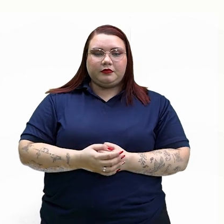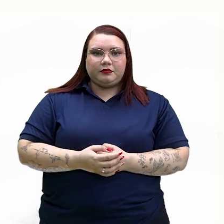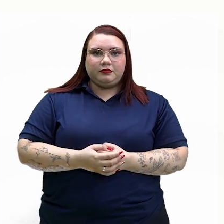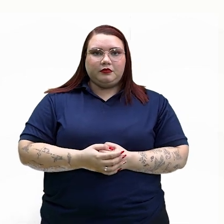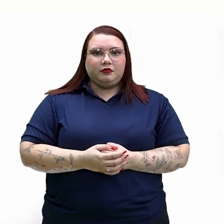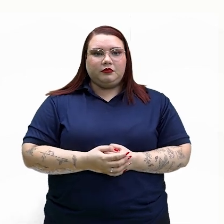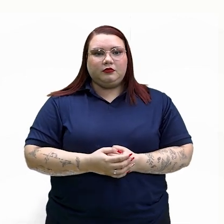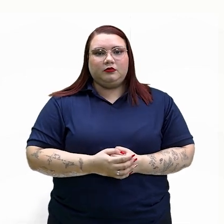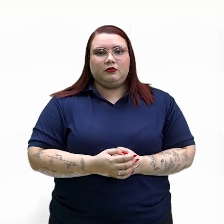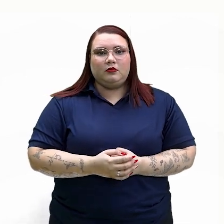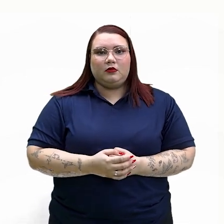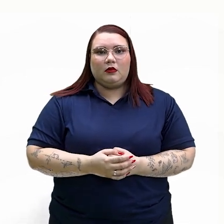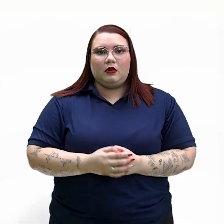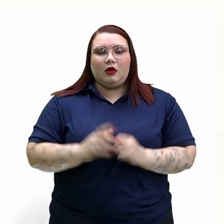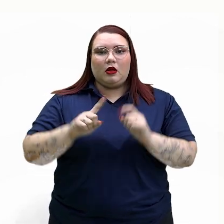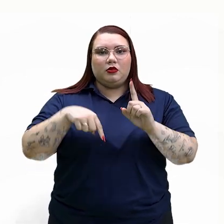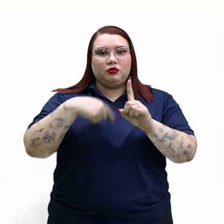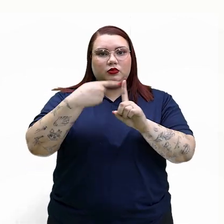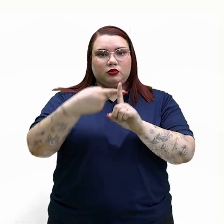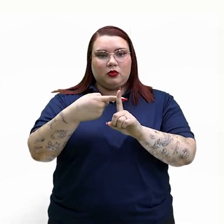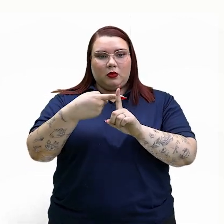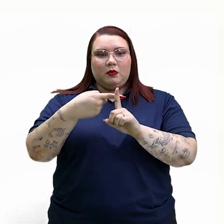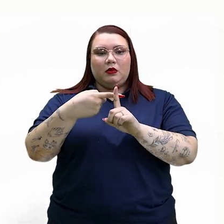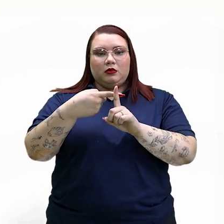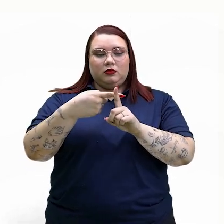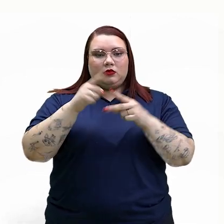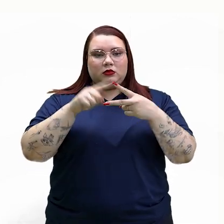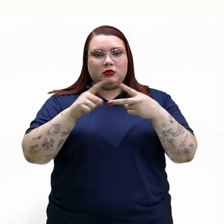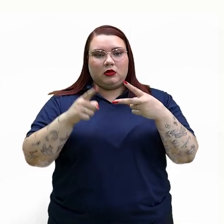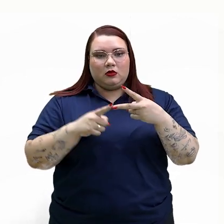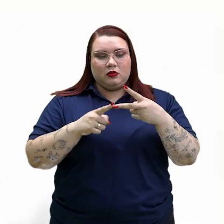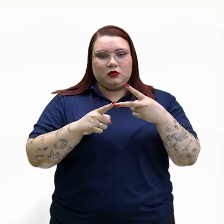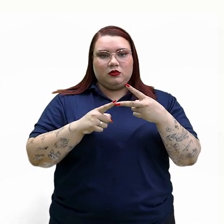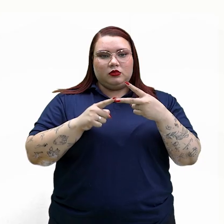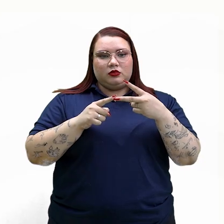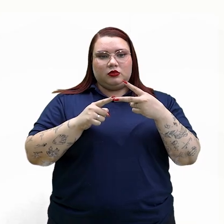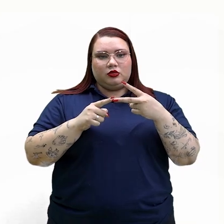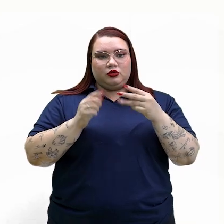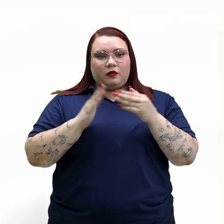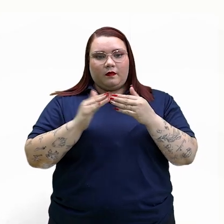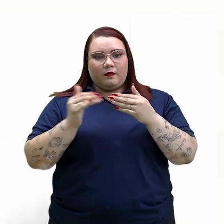a soma dos ângulos externos tem uma regrinha.